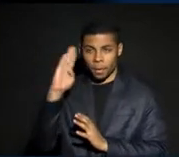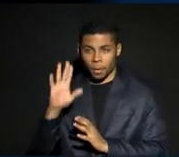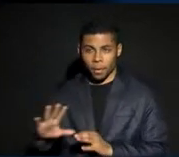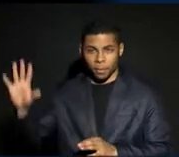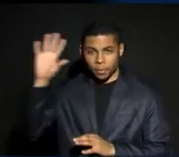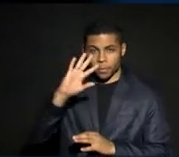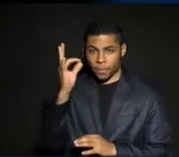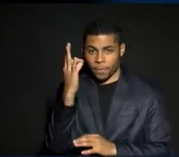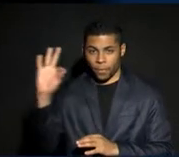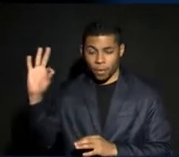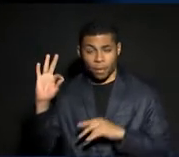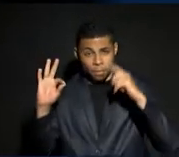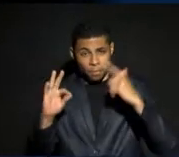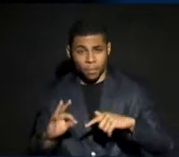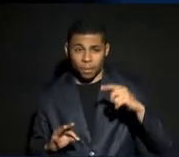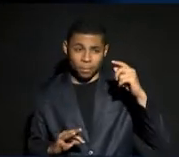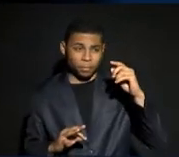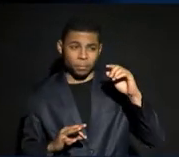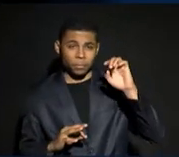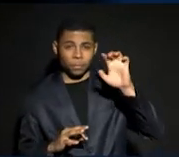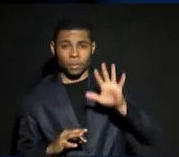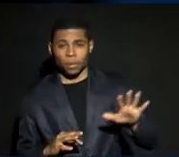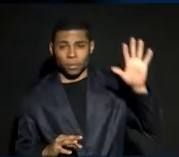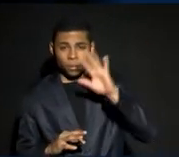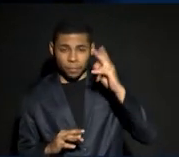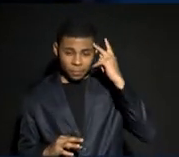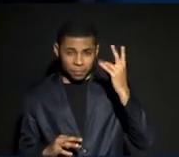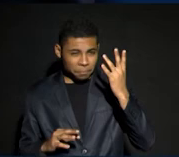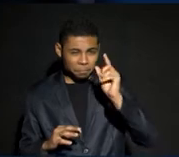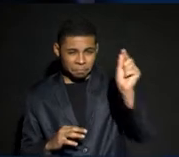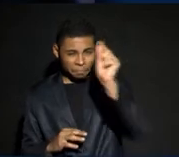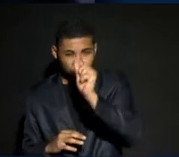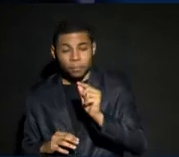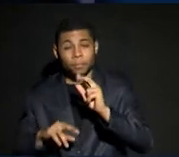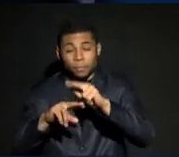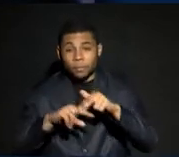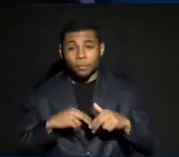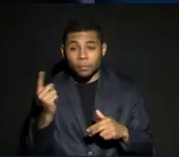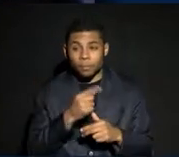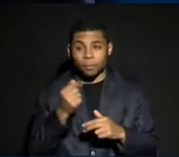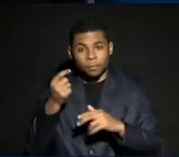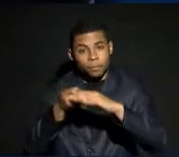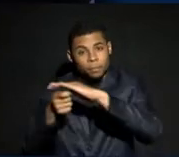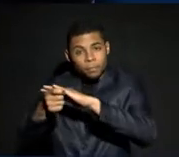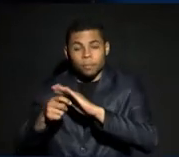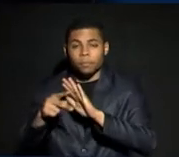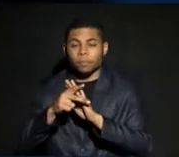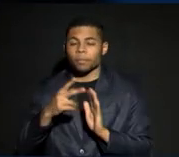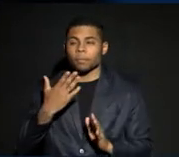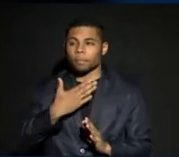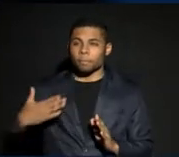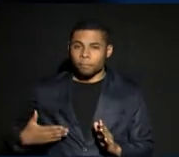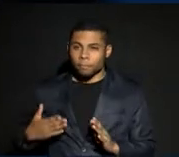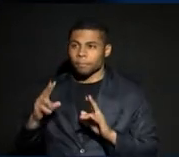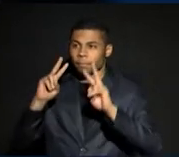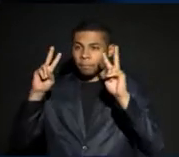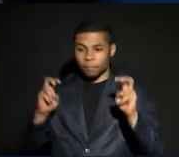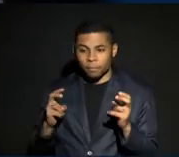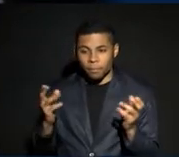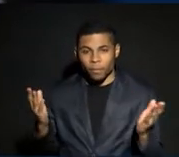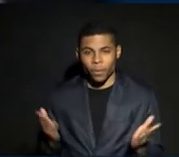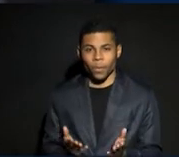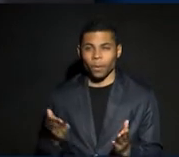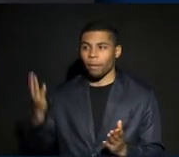Eu nunca vi tanta falta de planejamento do investimento público a nível federal, a nível estadual, como eu vejo